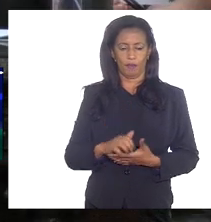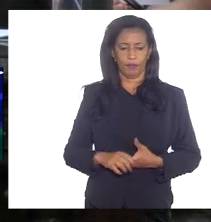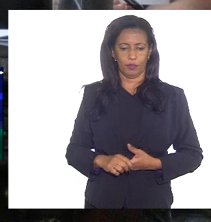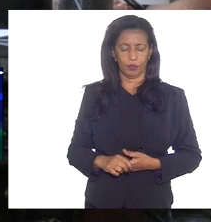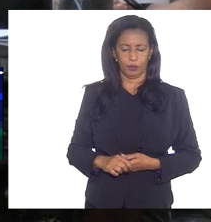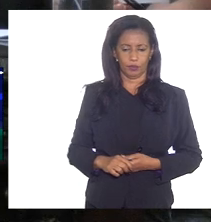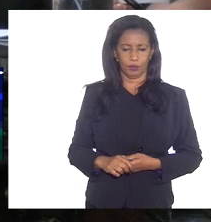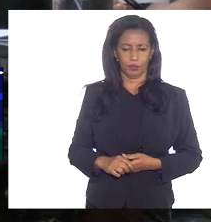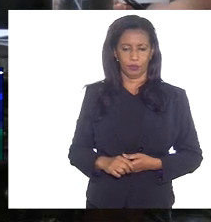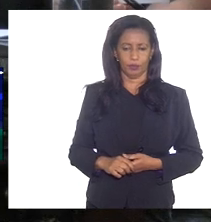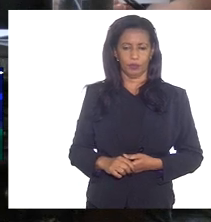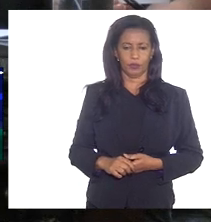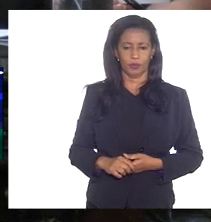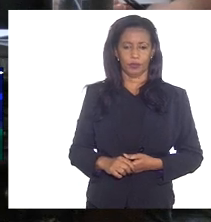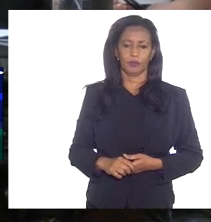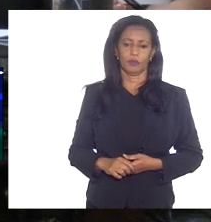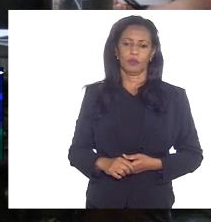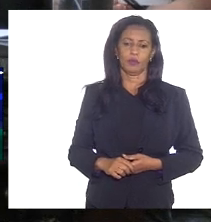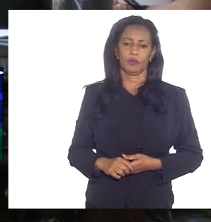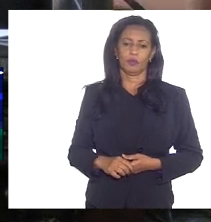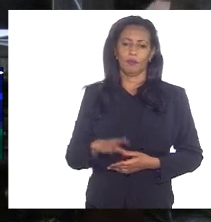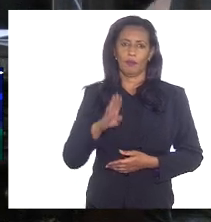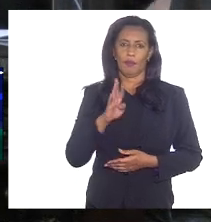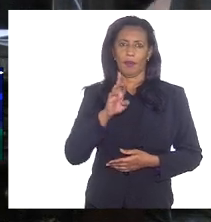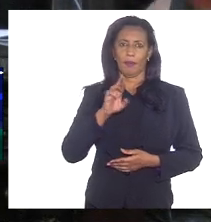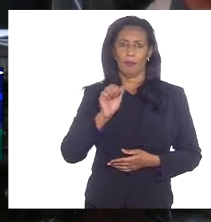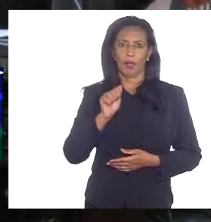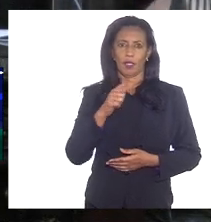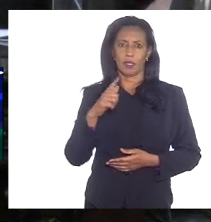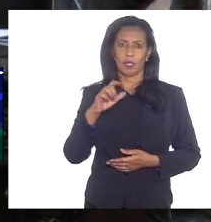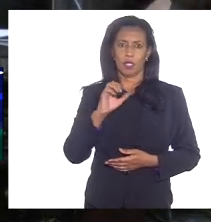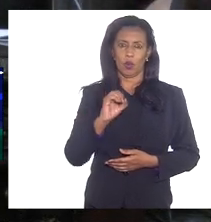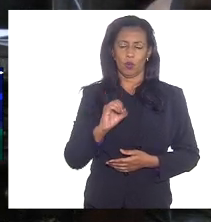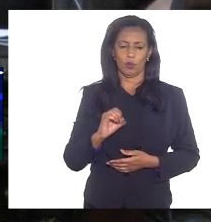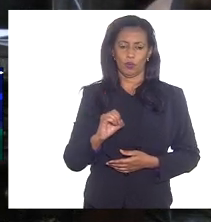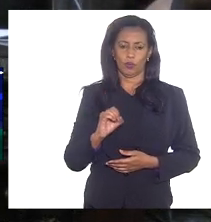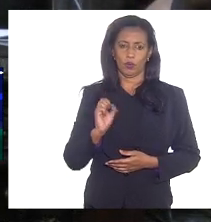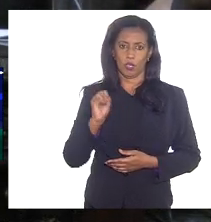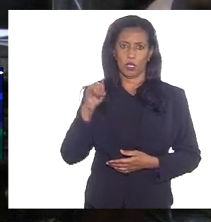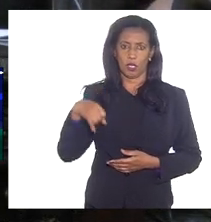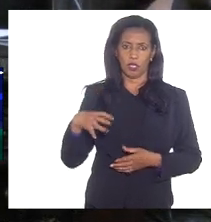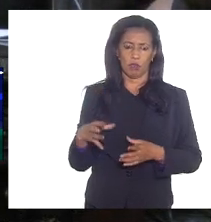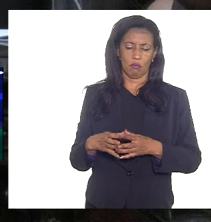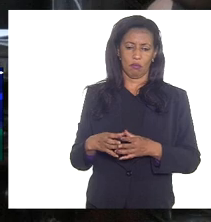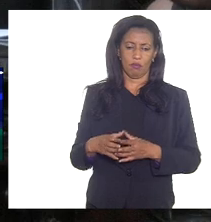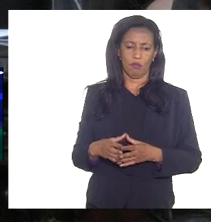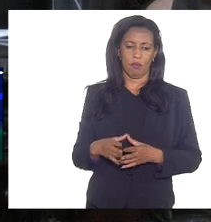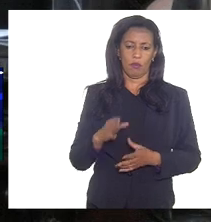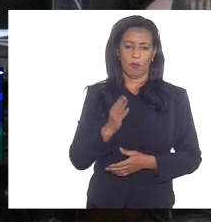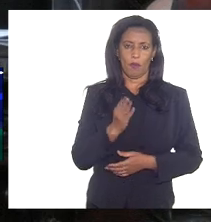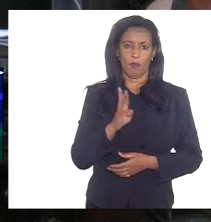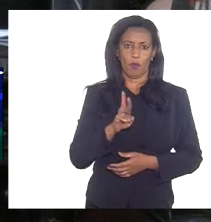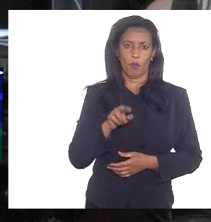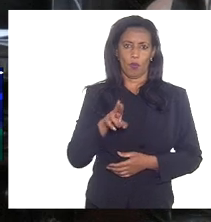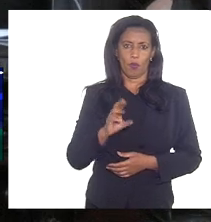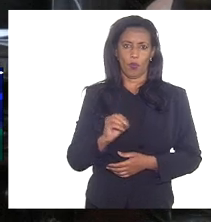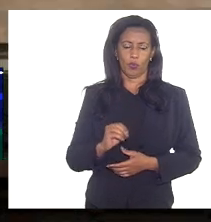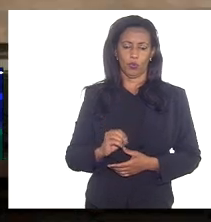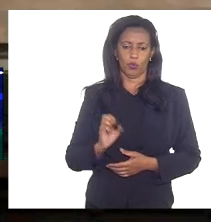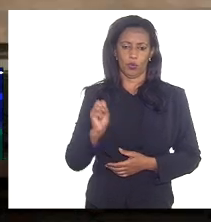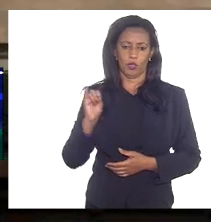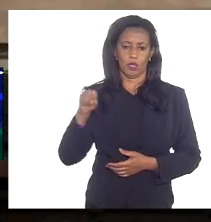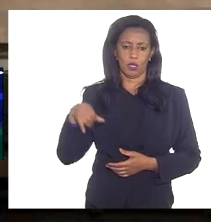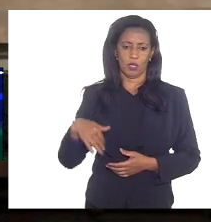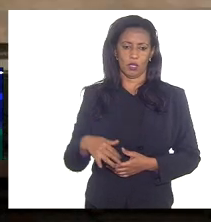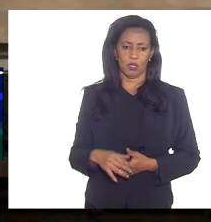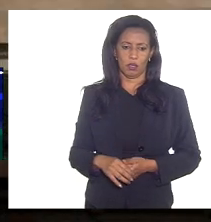Deputado André Correia. Deputado Brazão. Votou sim no grupo. Deputado Bruno Dauaire. Votou